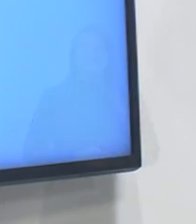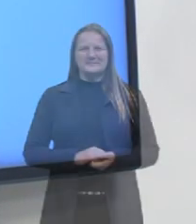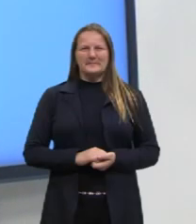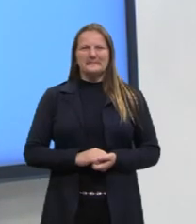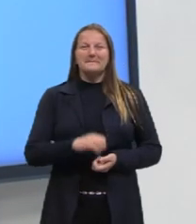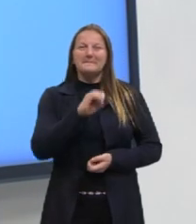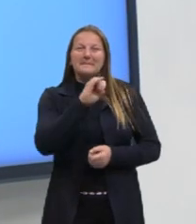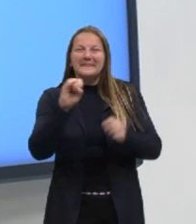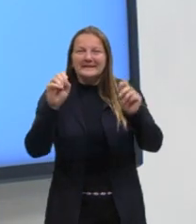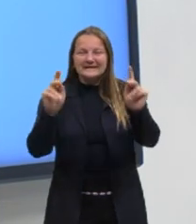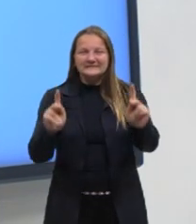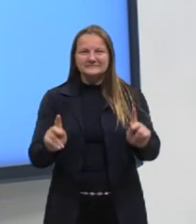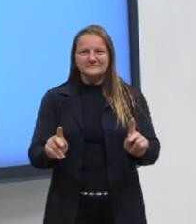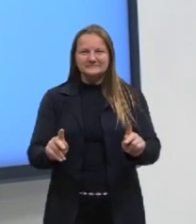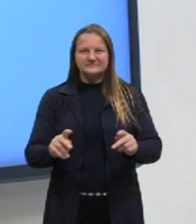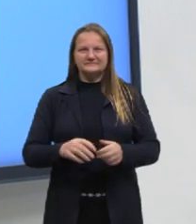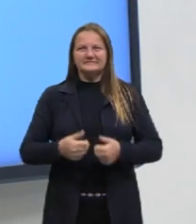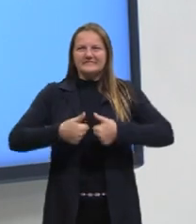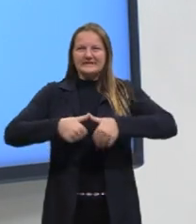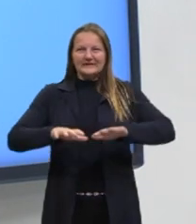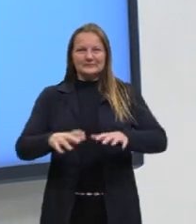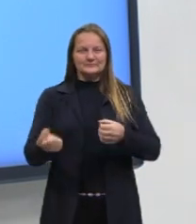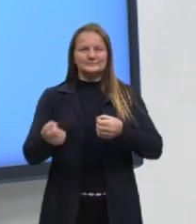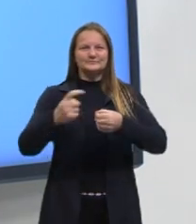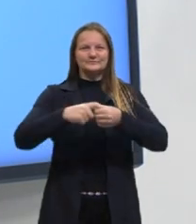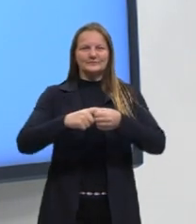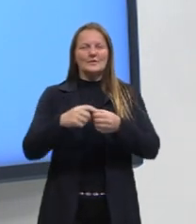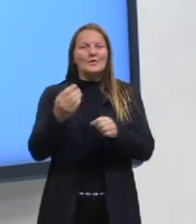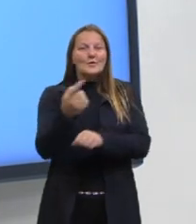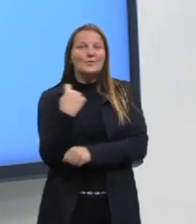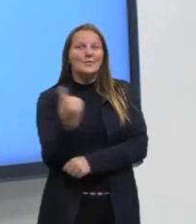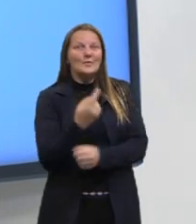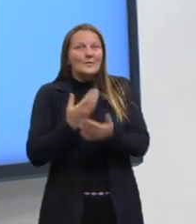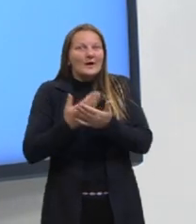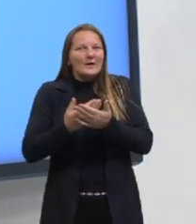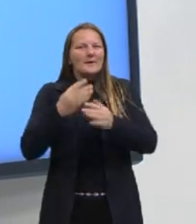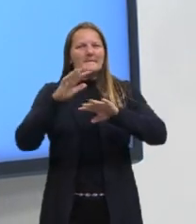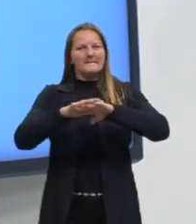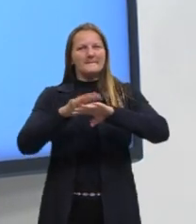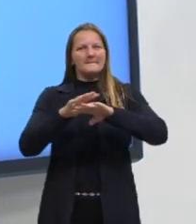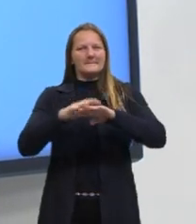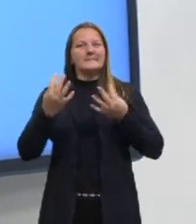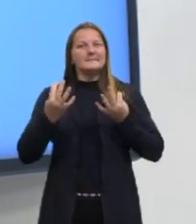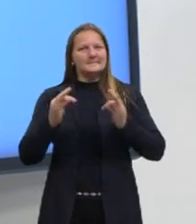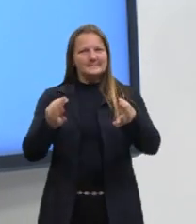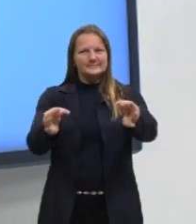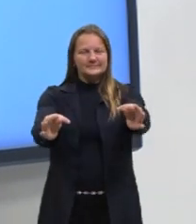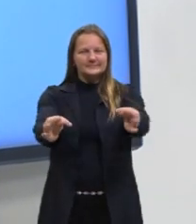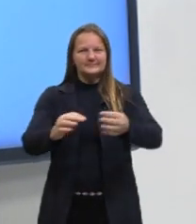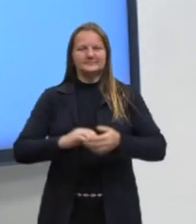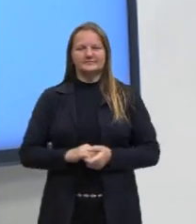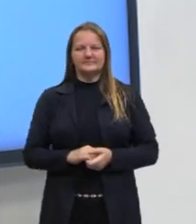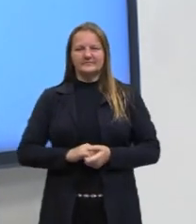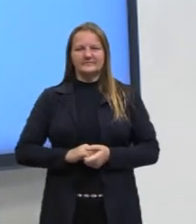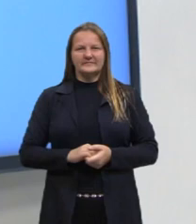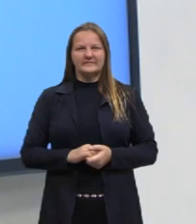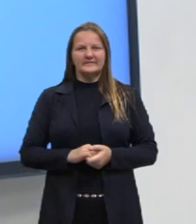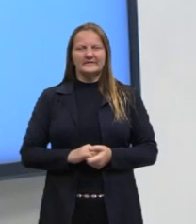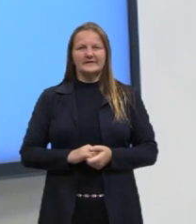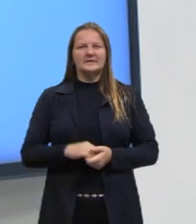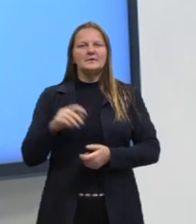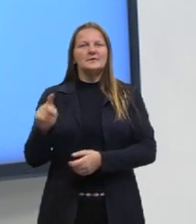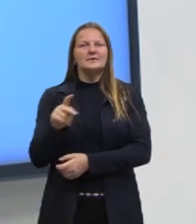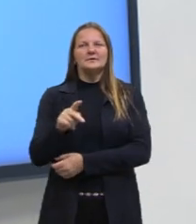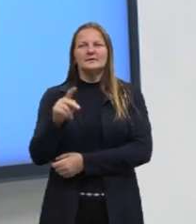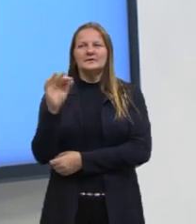Oi pessoas estamos de volta para as nossas aulas de matemática e suas Tecnologias eu sou